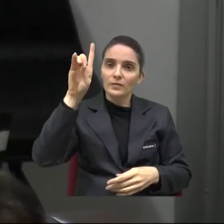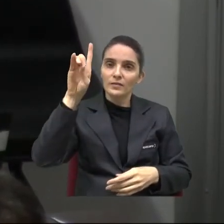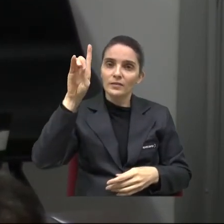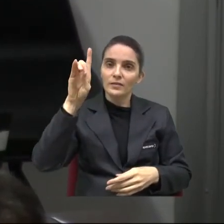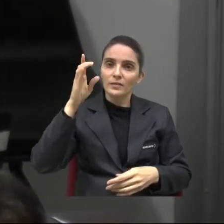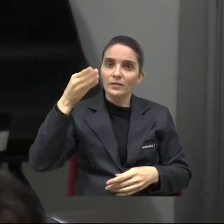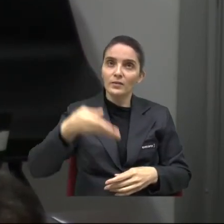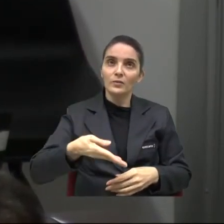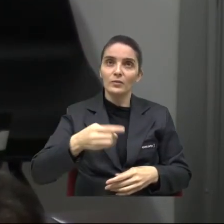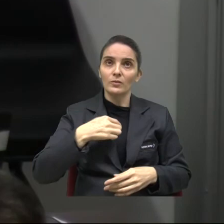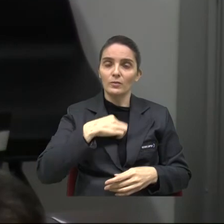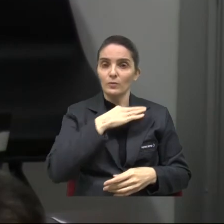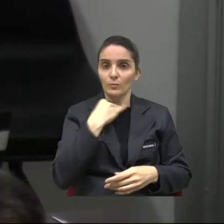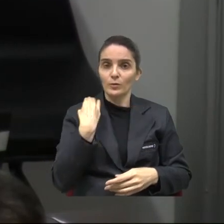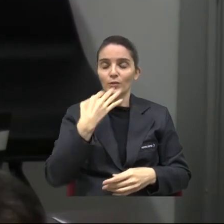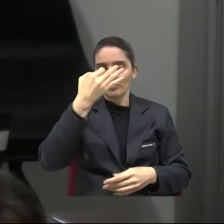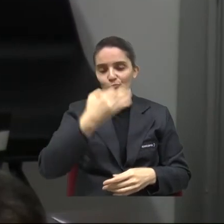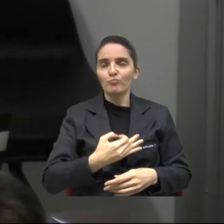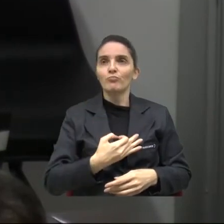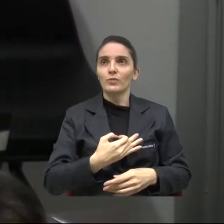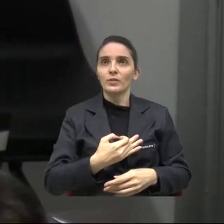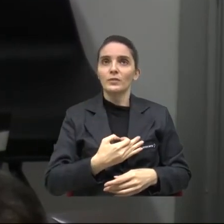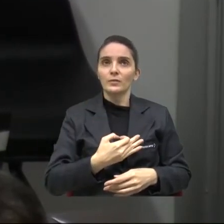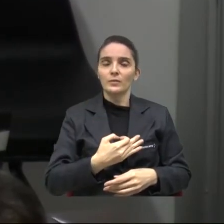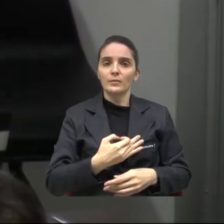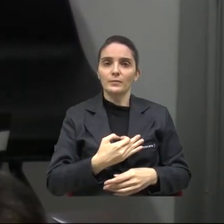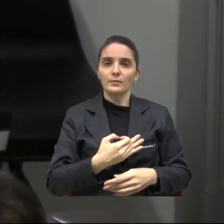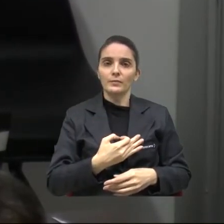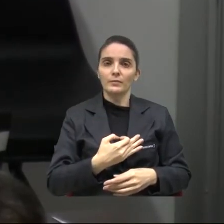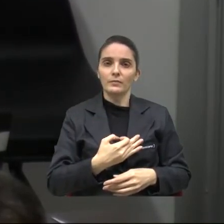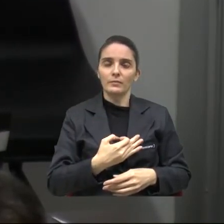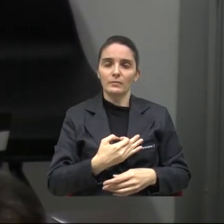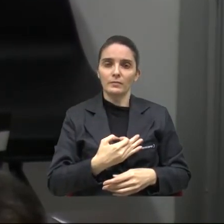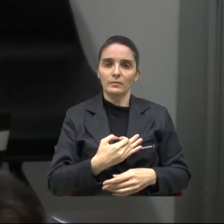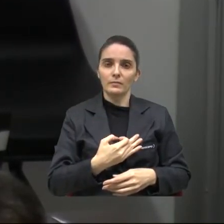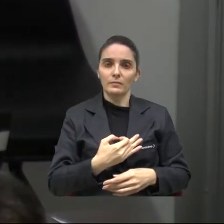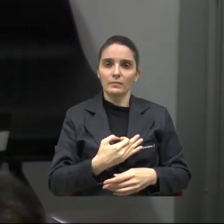hoje, eu estou pronto. Então, assim,